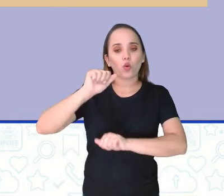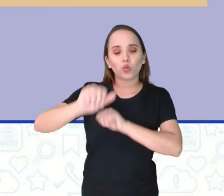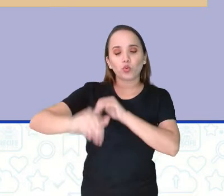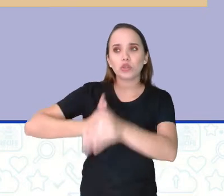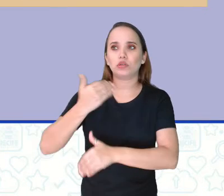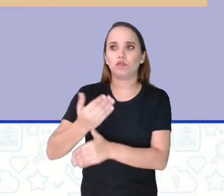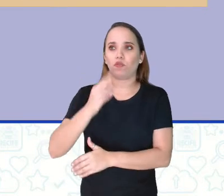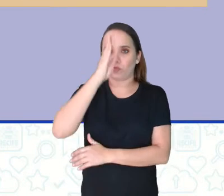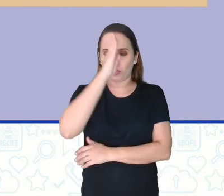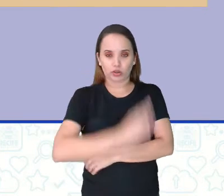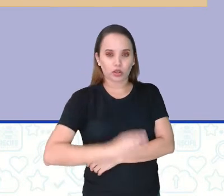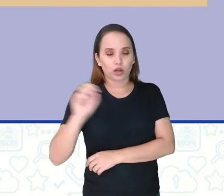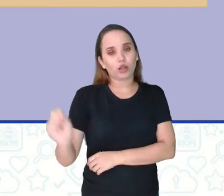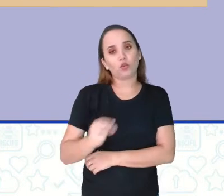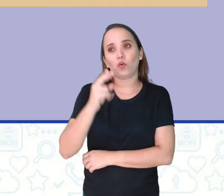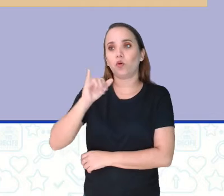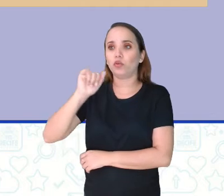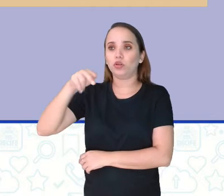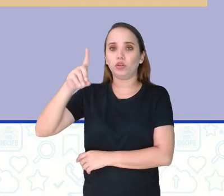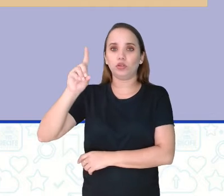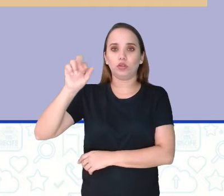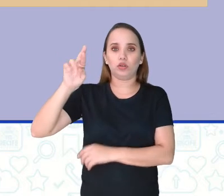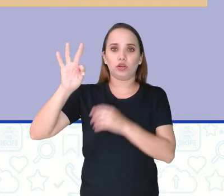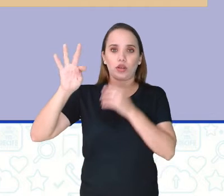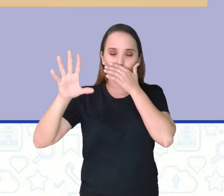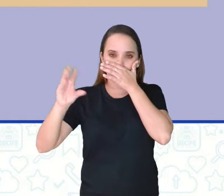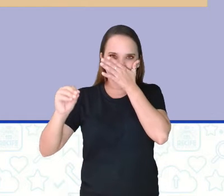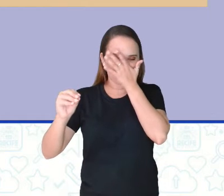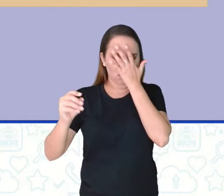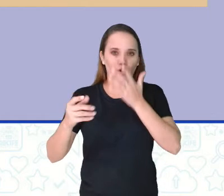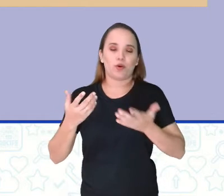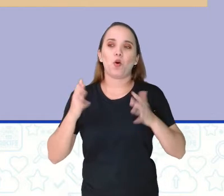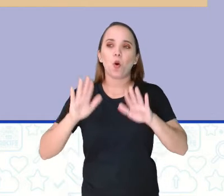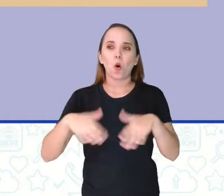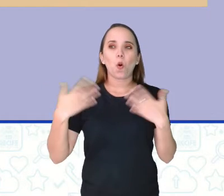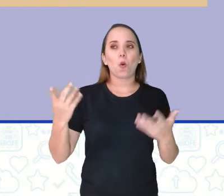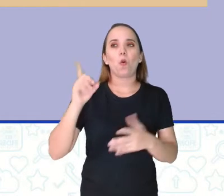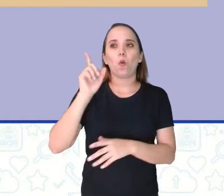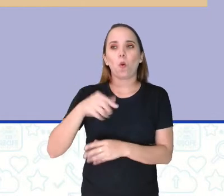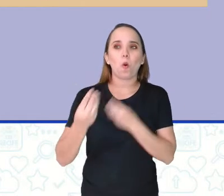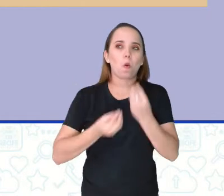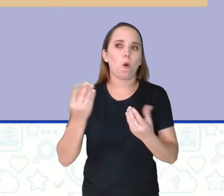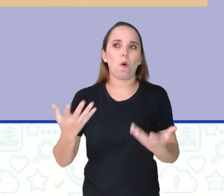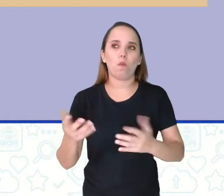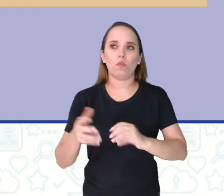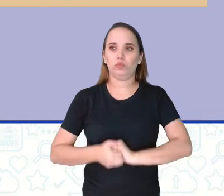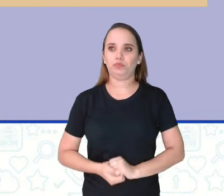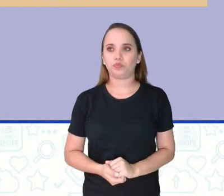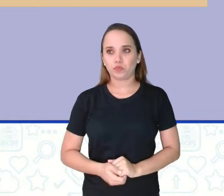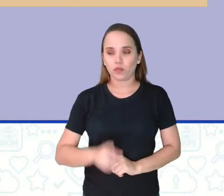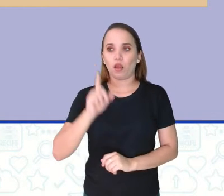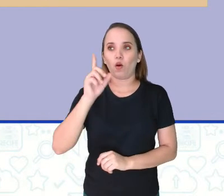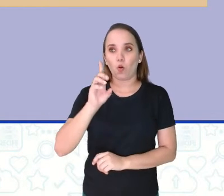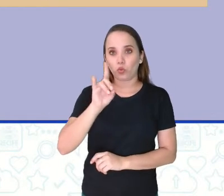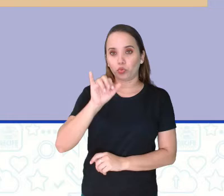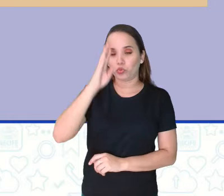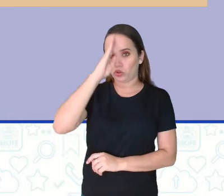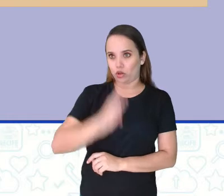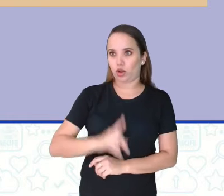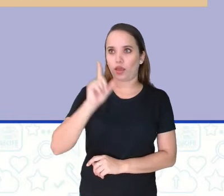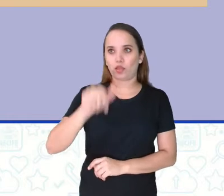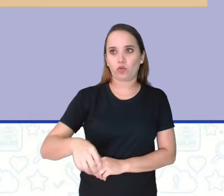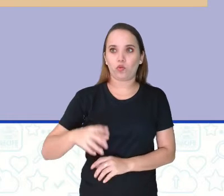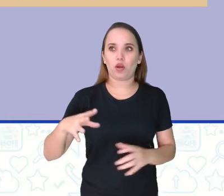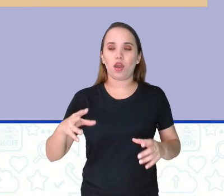acontece o desenvolvimento direto? É aquele que é observado em aves e mamíferos, mamíferos tipo o homem. Ele apresenta sempre a